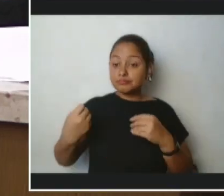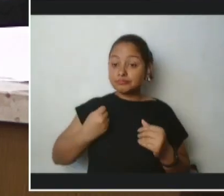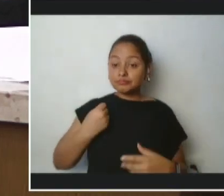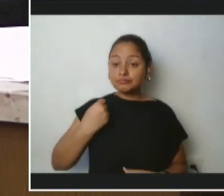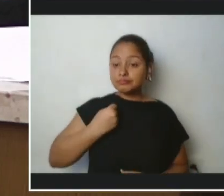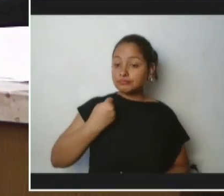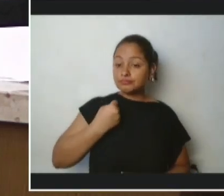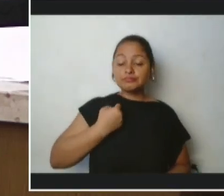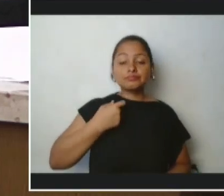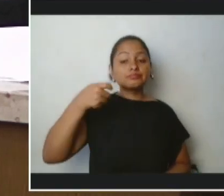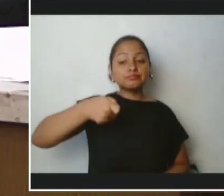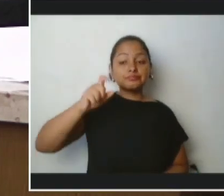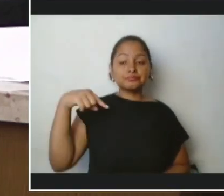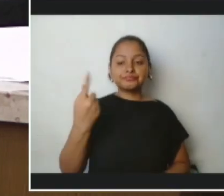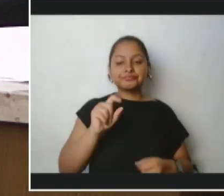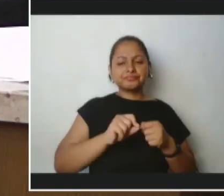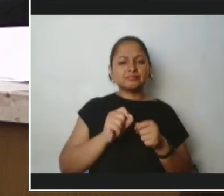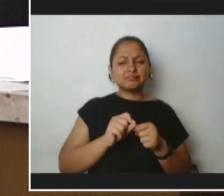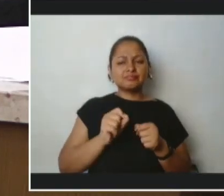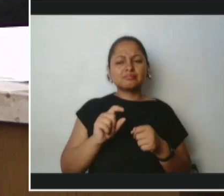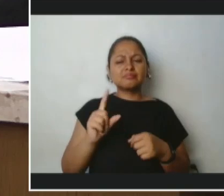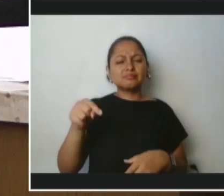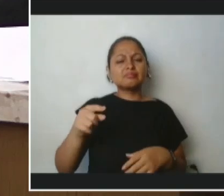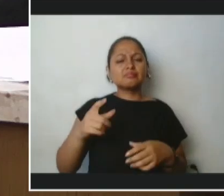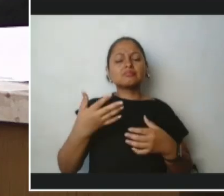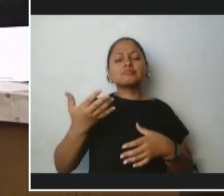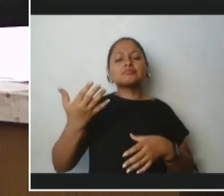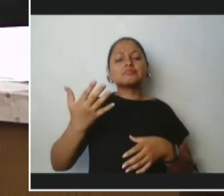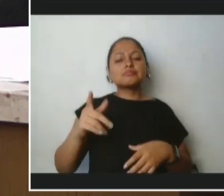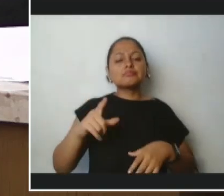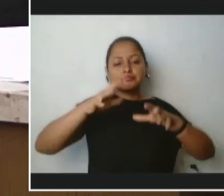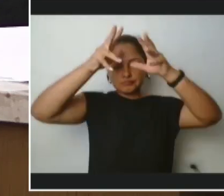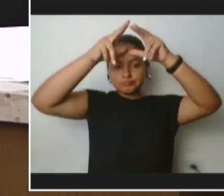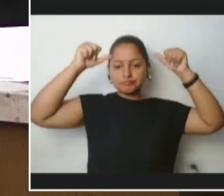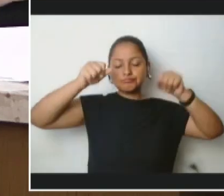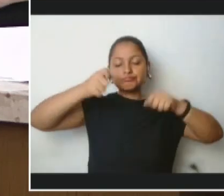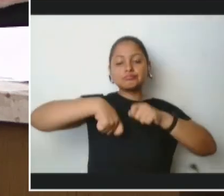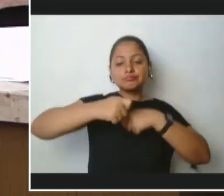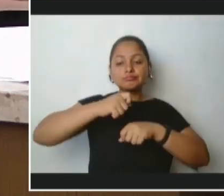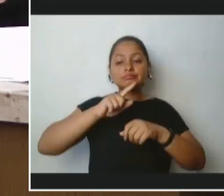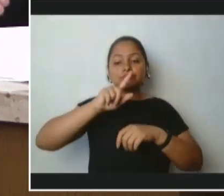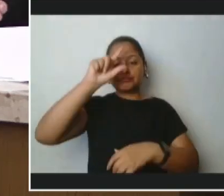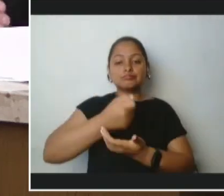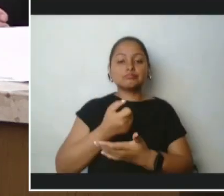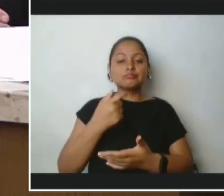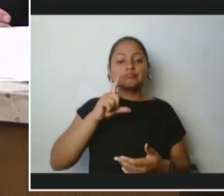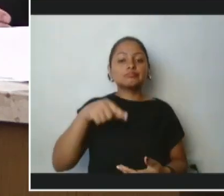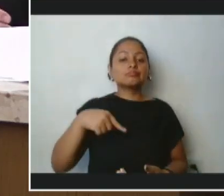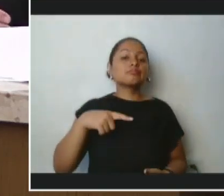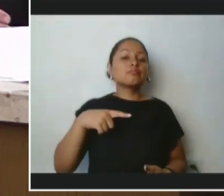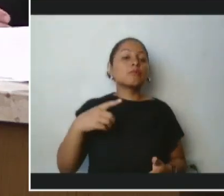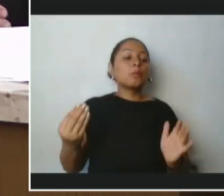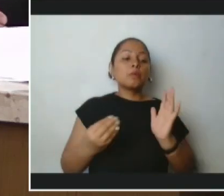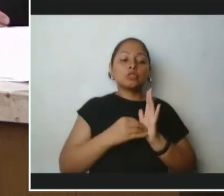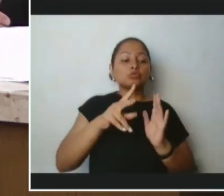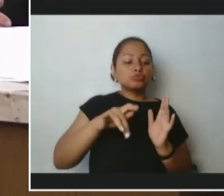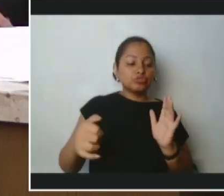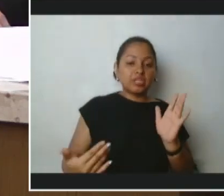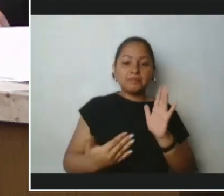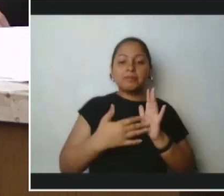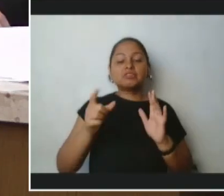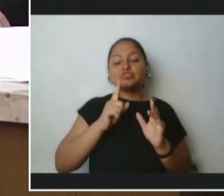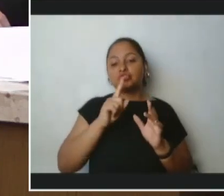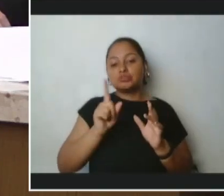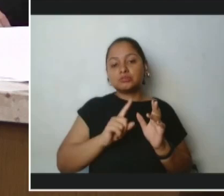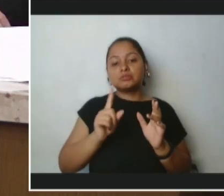obrigatório fazer, né? Até o Tribunal de Contas já se posicionou. Ele não nos deu uma data limite, mas caso essa reforma